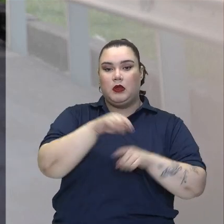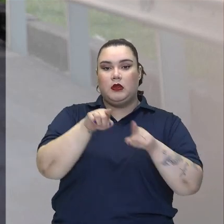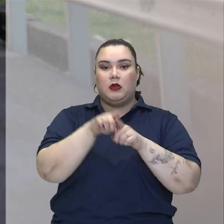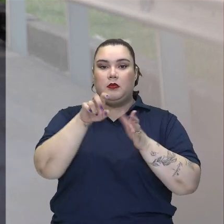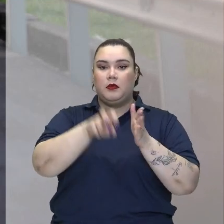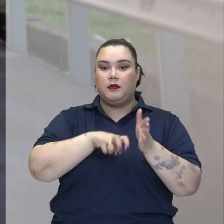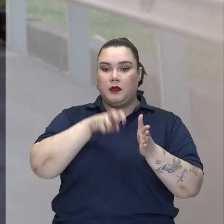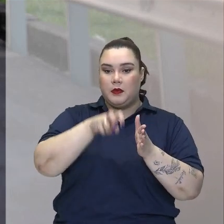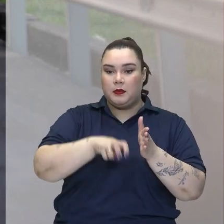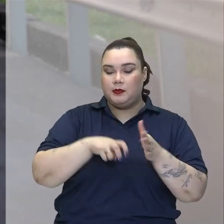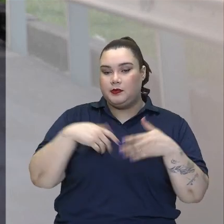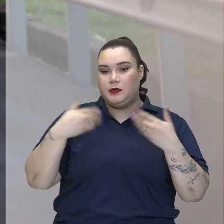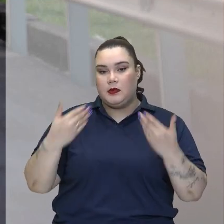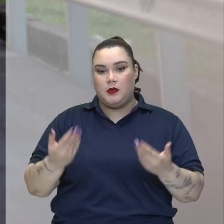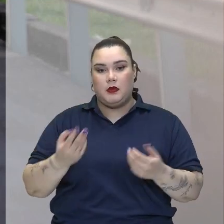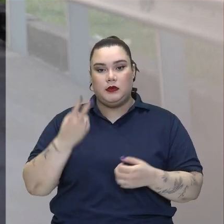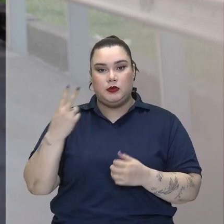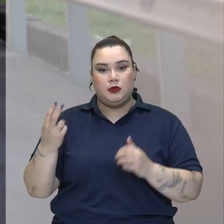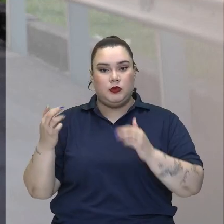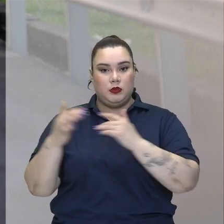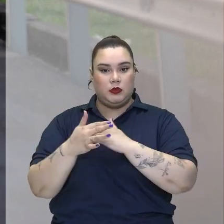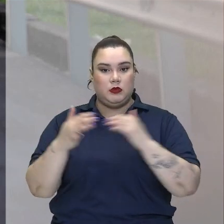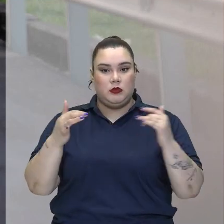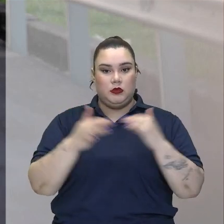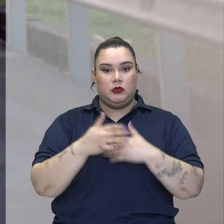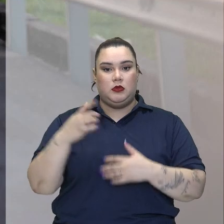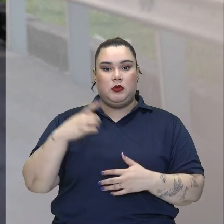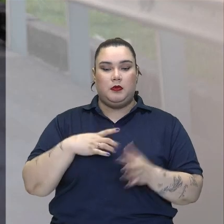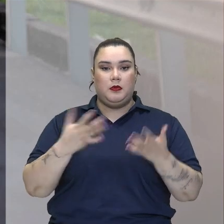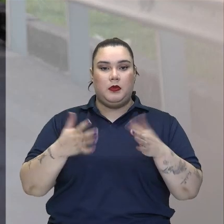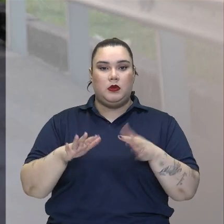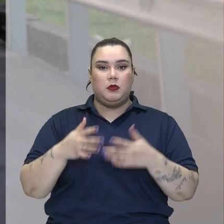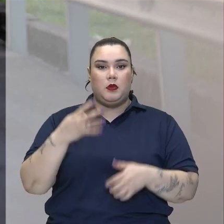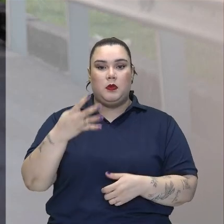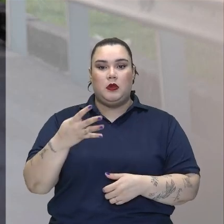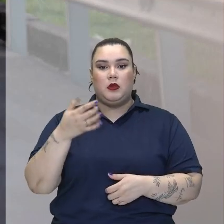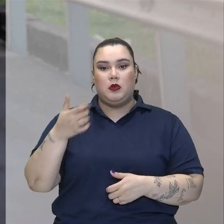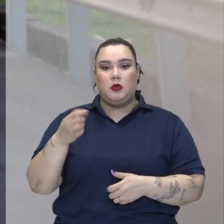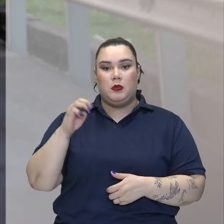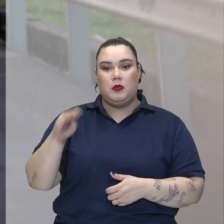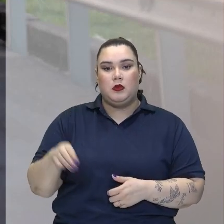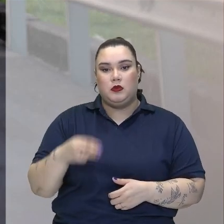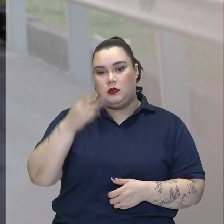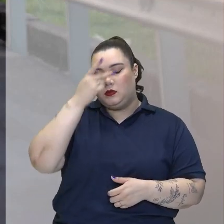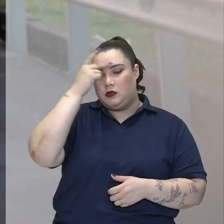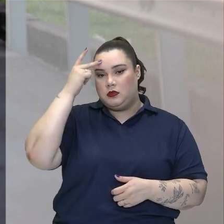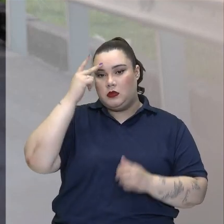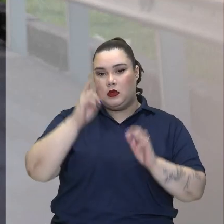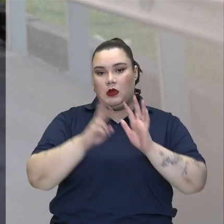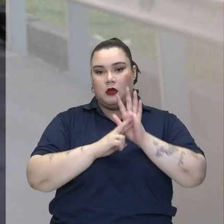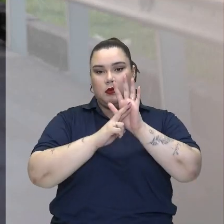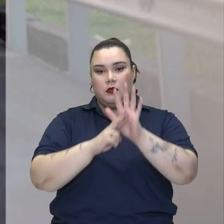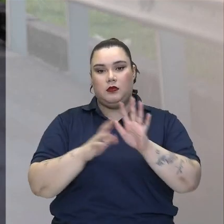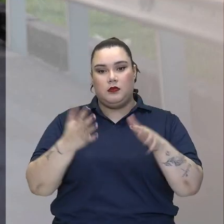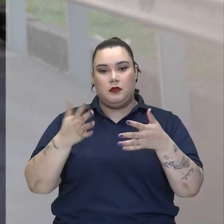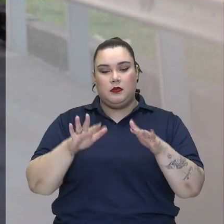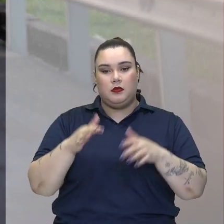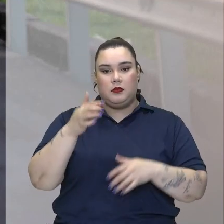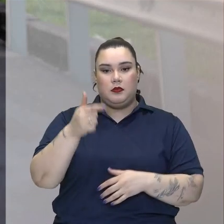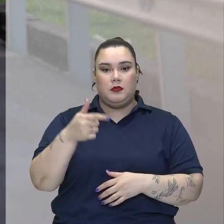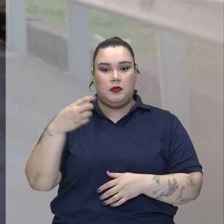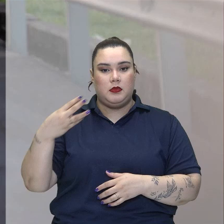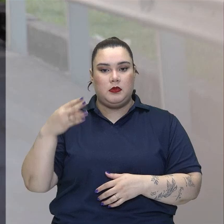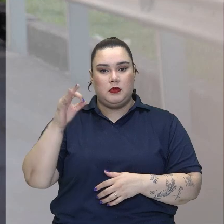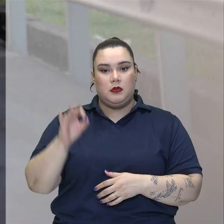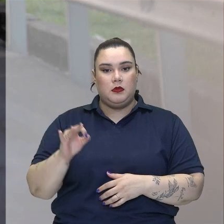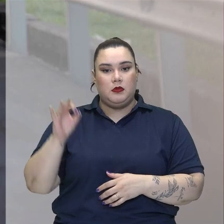essas duas megalópolis, elas abrigam cerca de 42 milhões de pessoas, o que representa aproximadamente